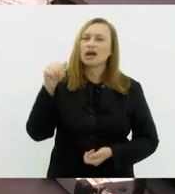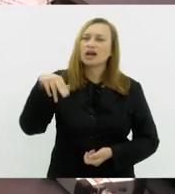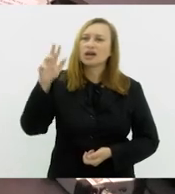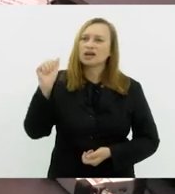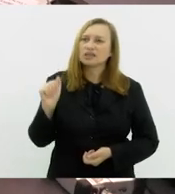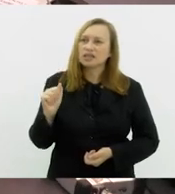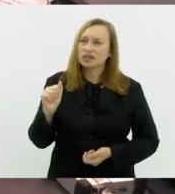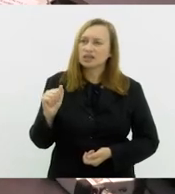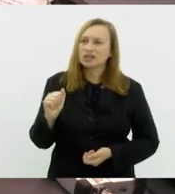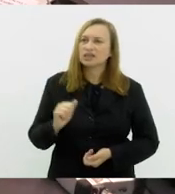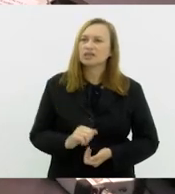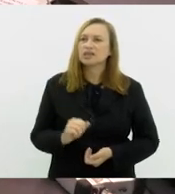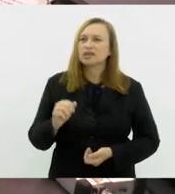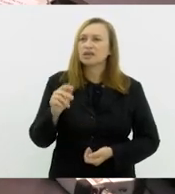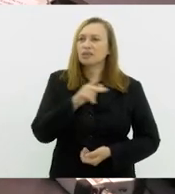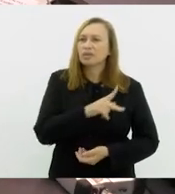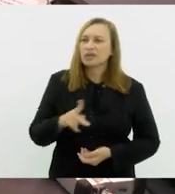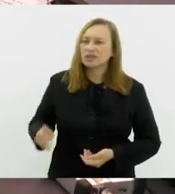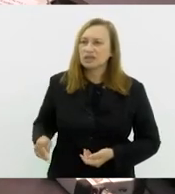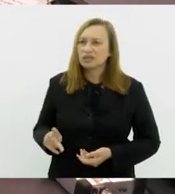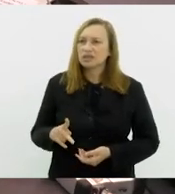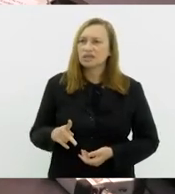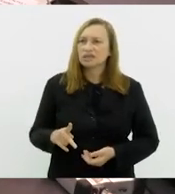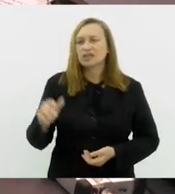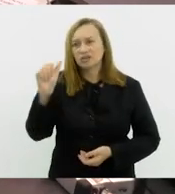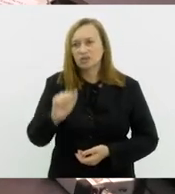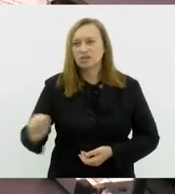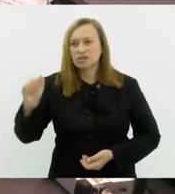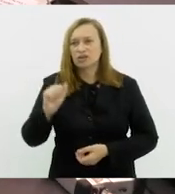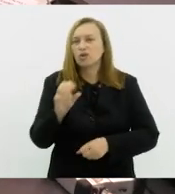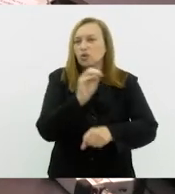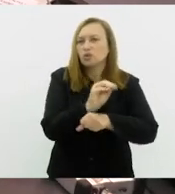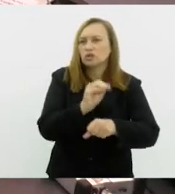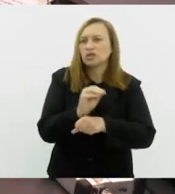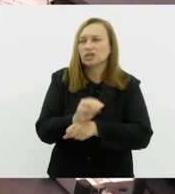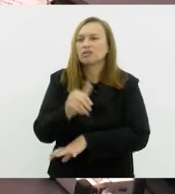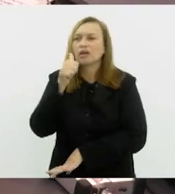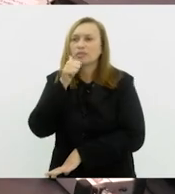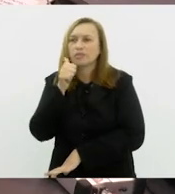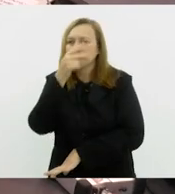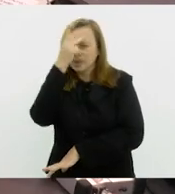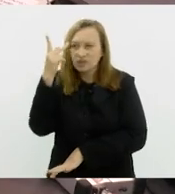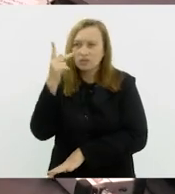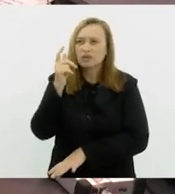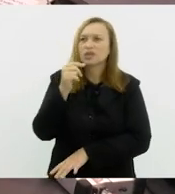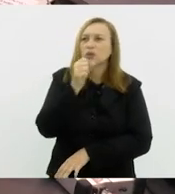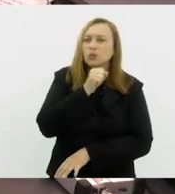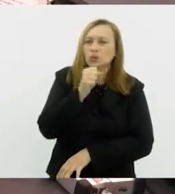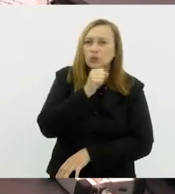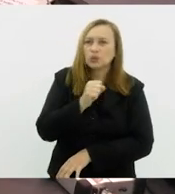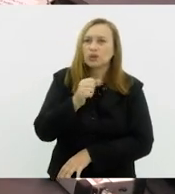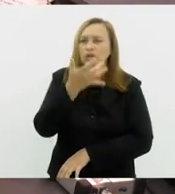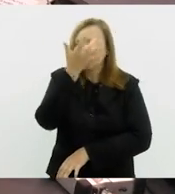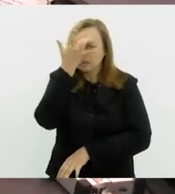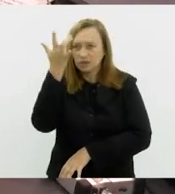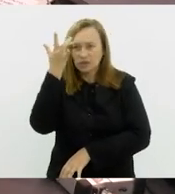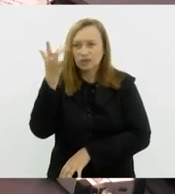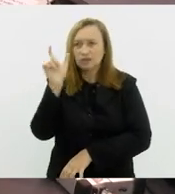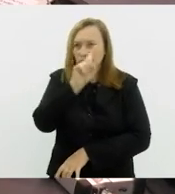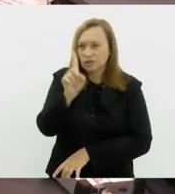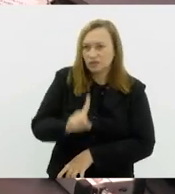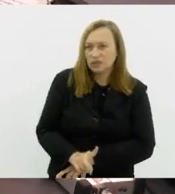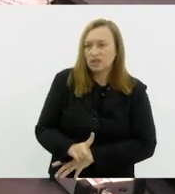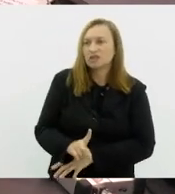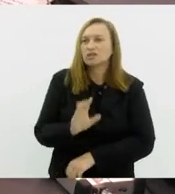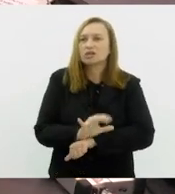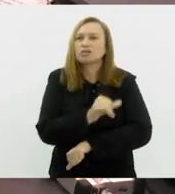dos Santos, que é presidente da Associação de Cuidadores de Pessoas de Pessoa Idosa, de Saúde Mental e com Deficiência no Estado